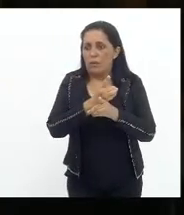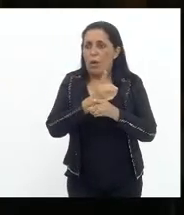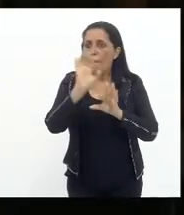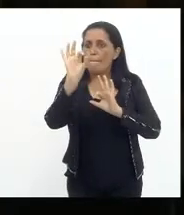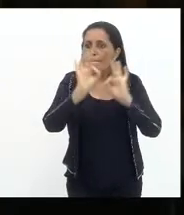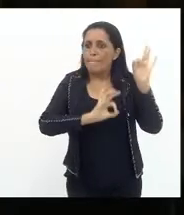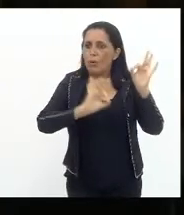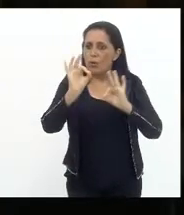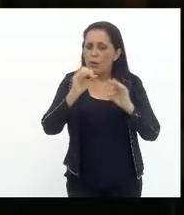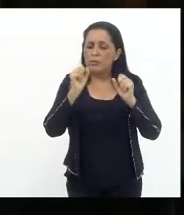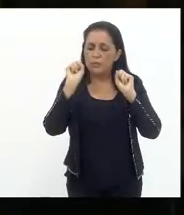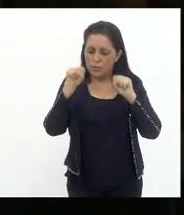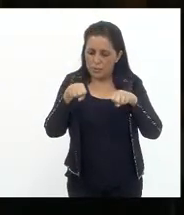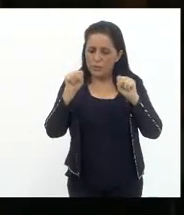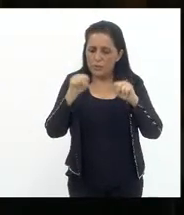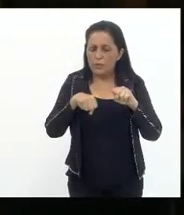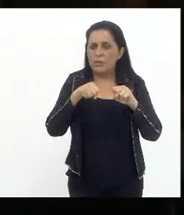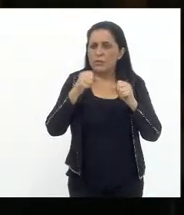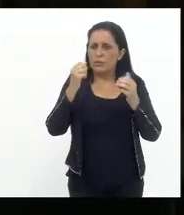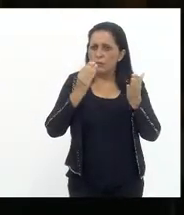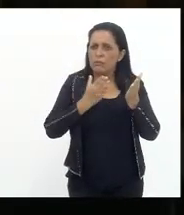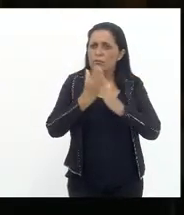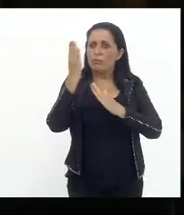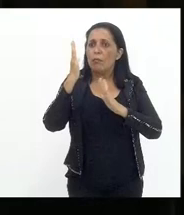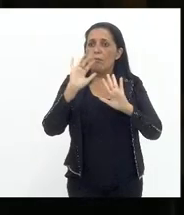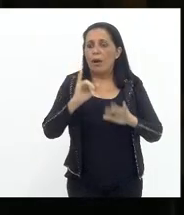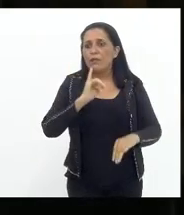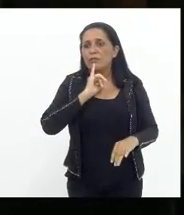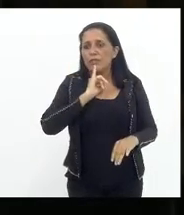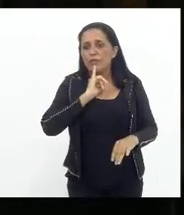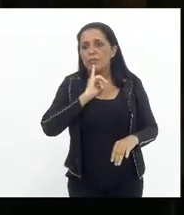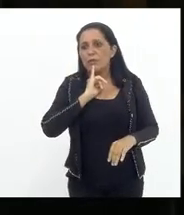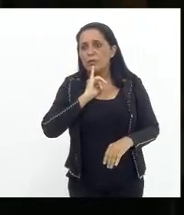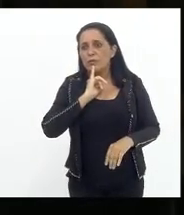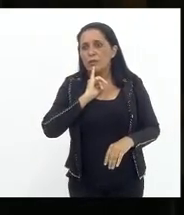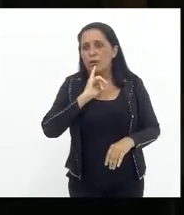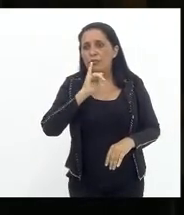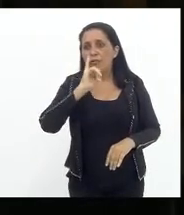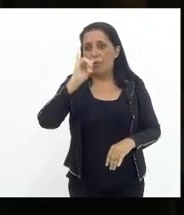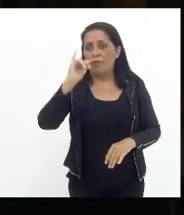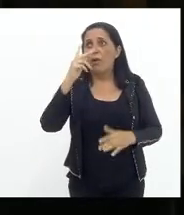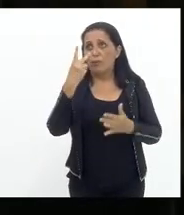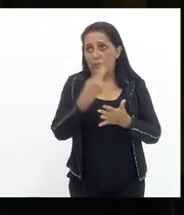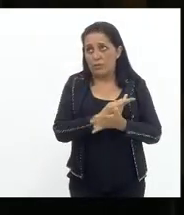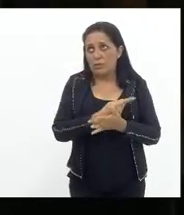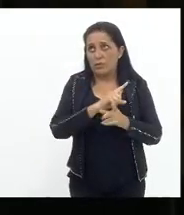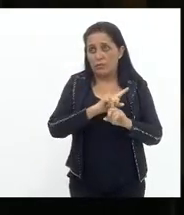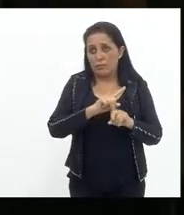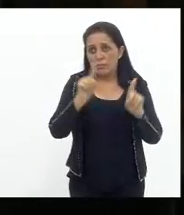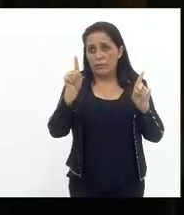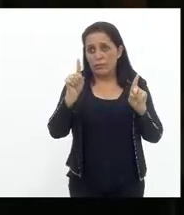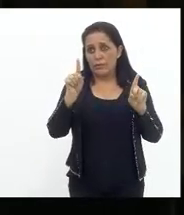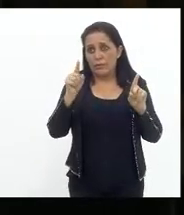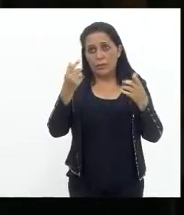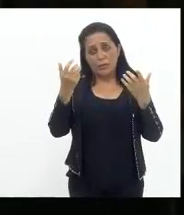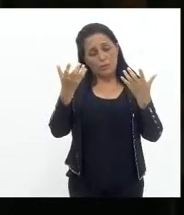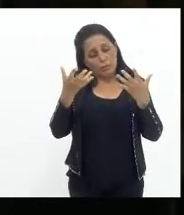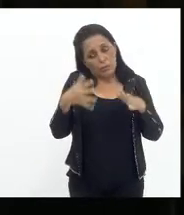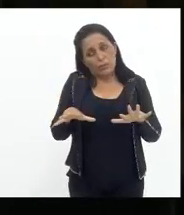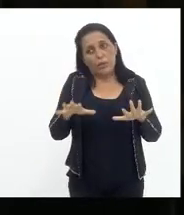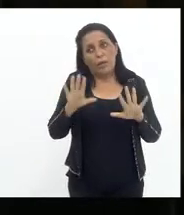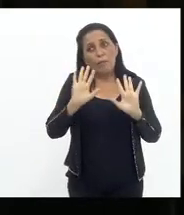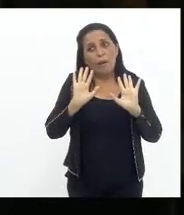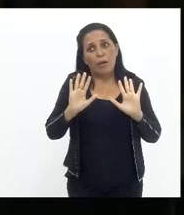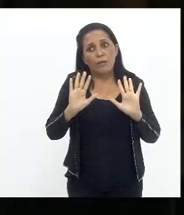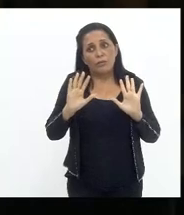projeto é autorizativo e aí, infelizmente, eu já vou dizer o que vai acontecer. Não é o que eu queria, mas